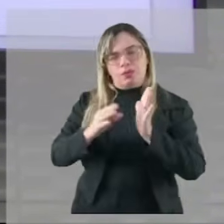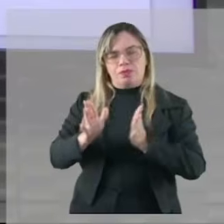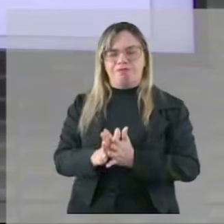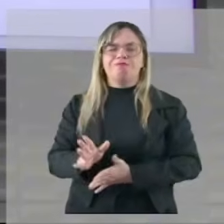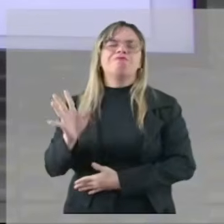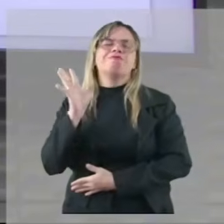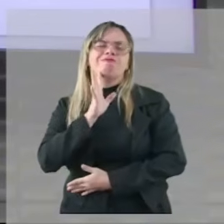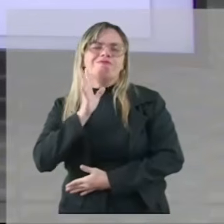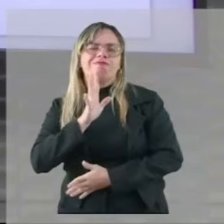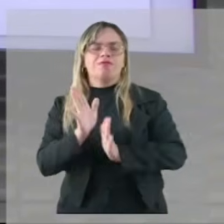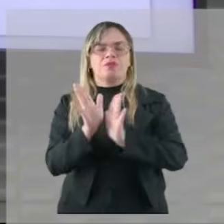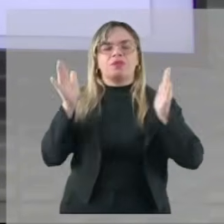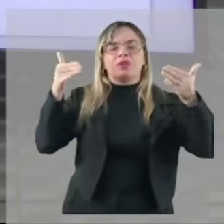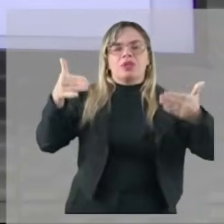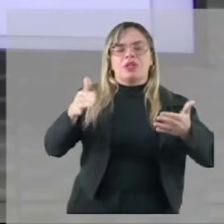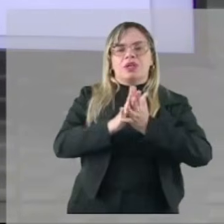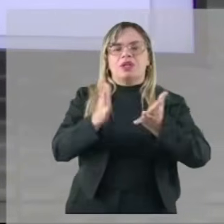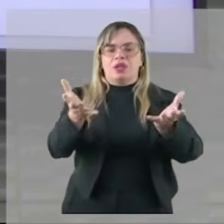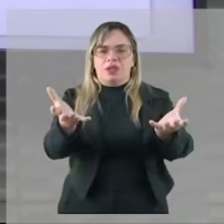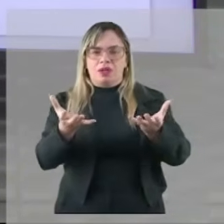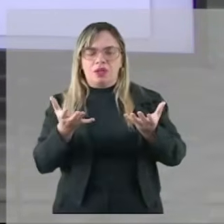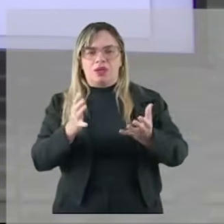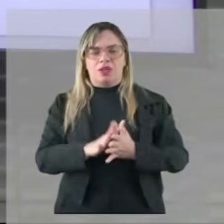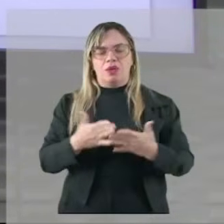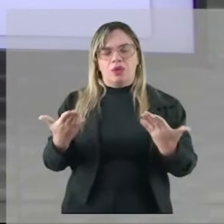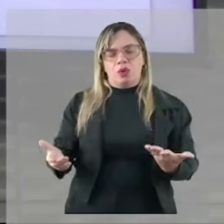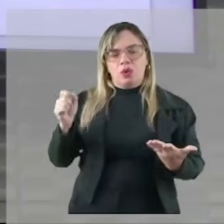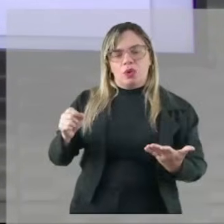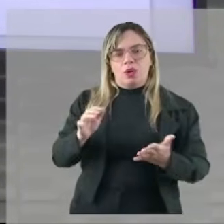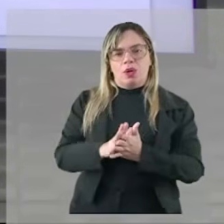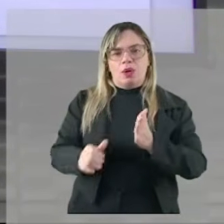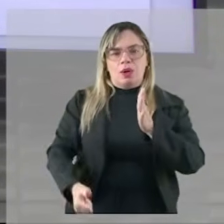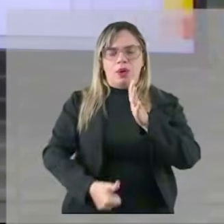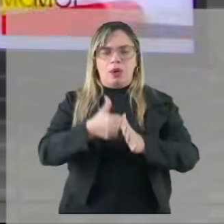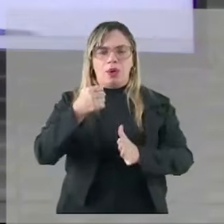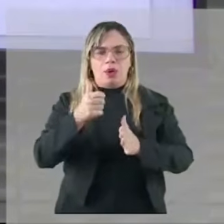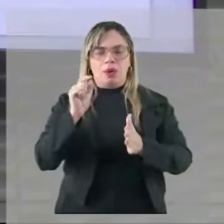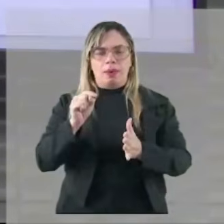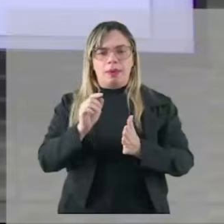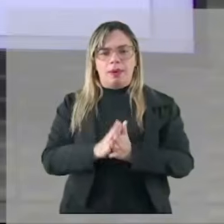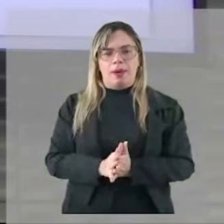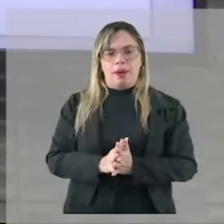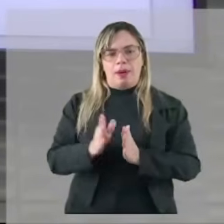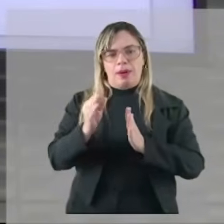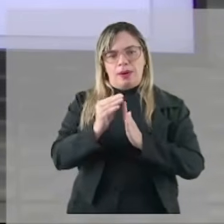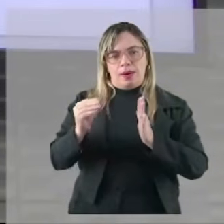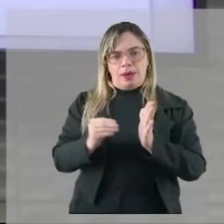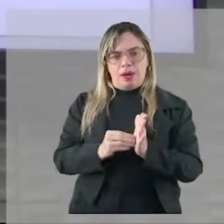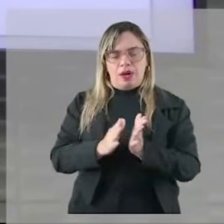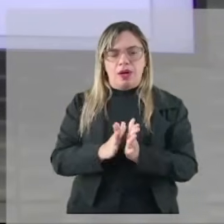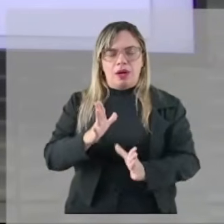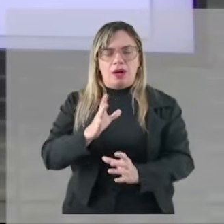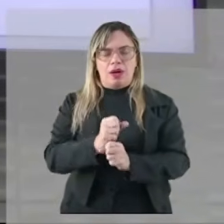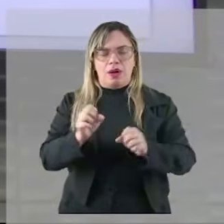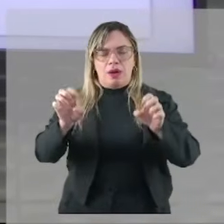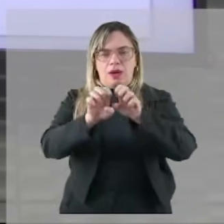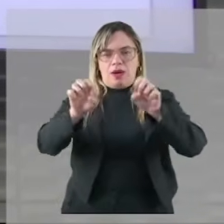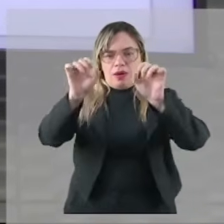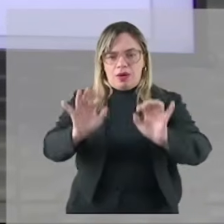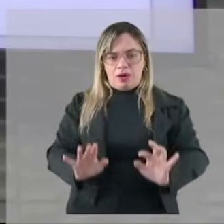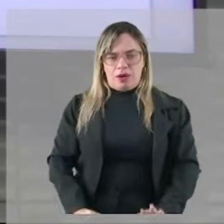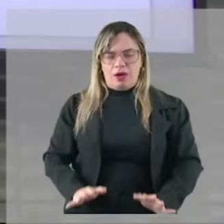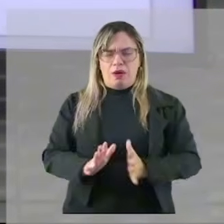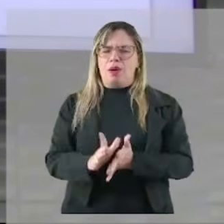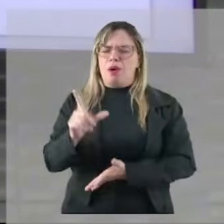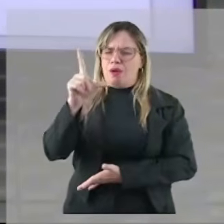te concentra e eu quero começar com vocês aqui um primeiro conteúdo, que é o conteúdo de cálculos estequiométricos. Vamos falar aqui um